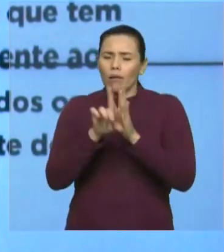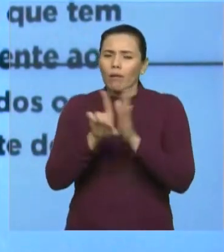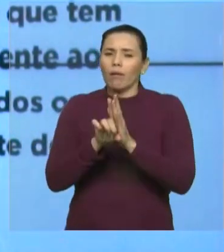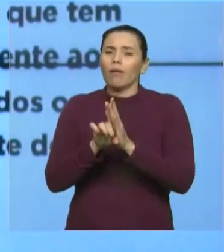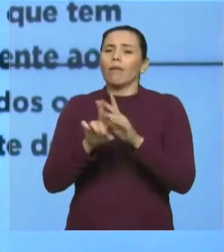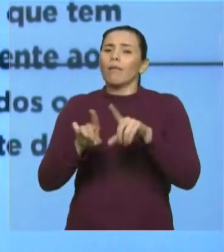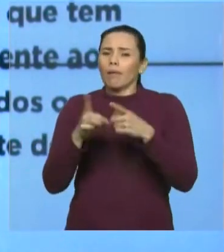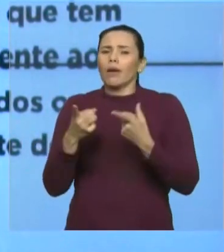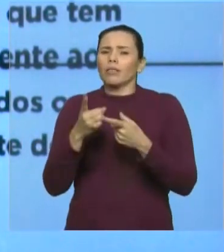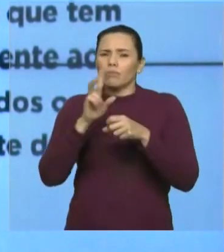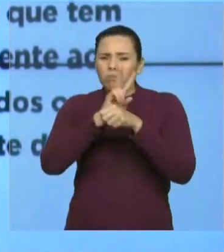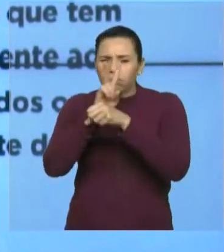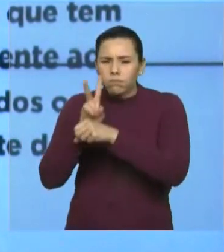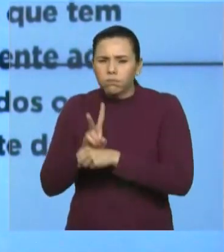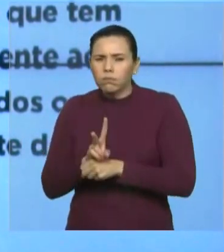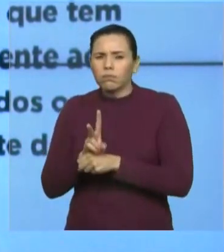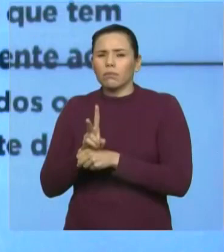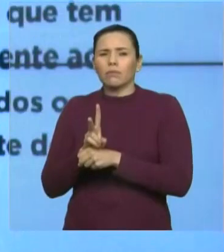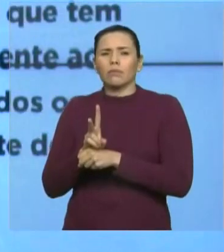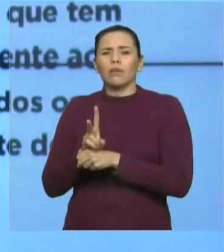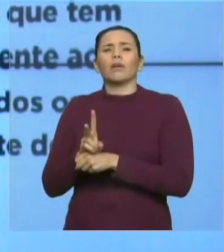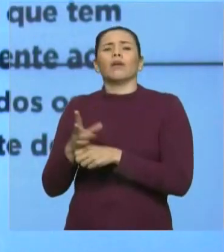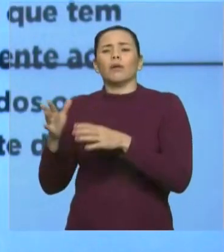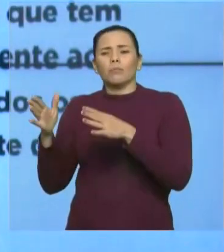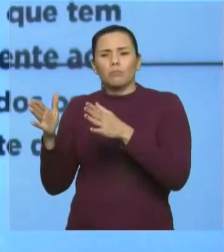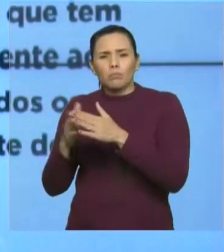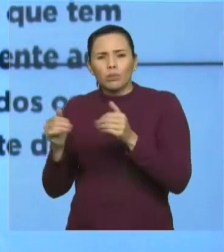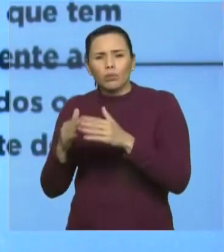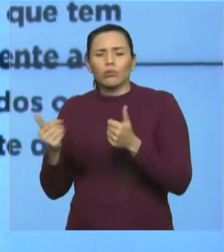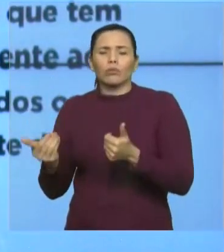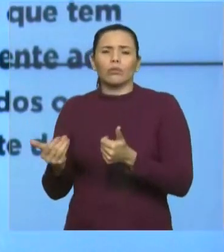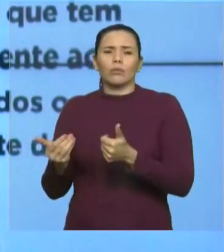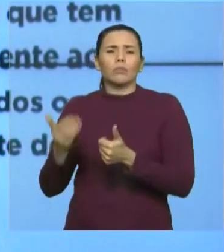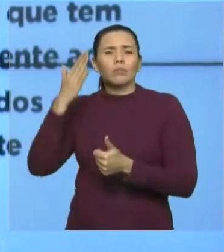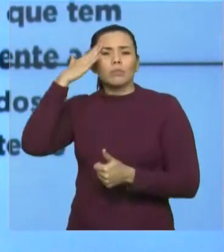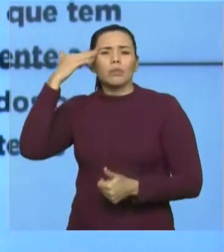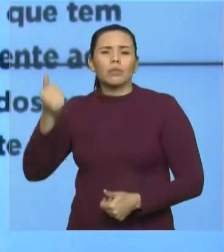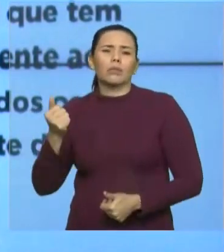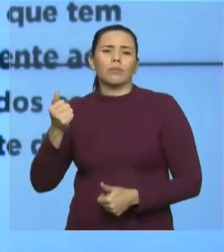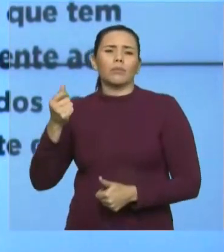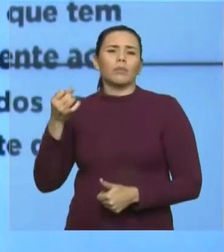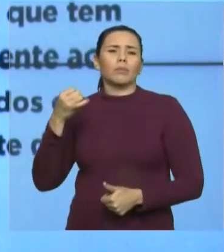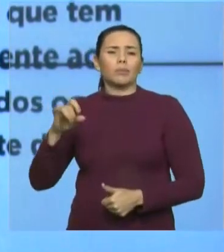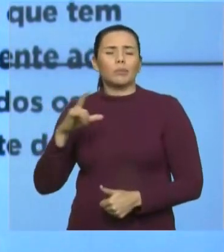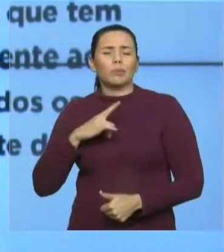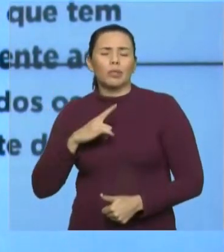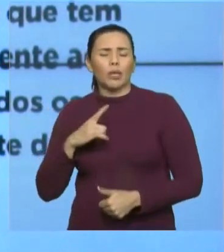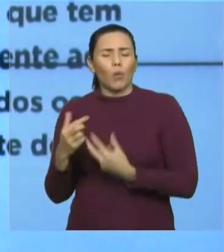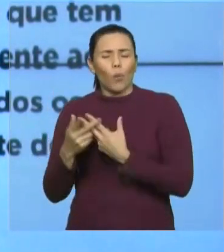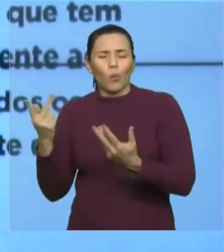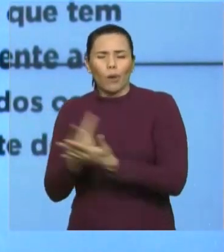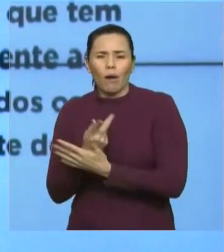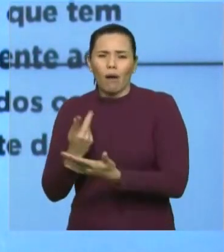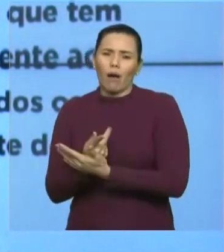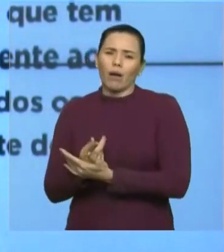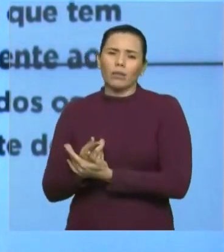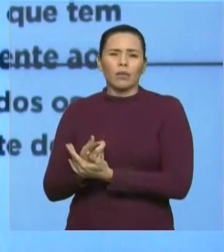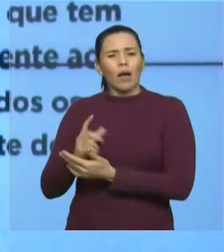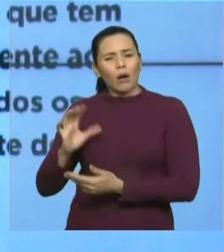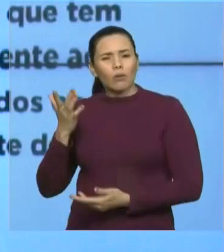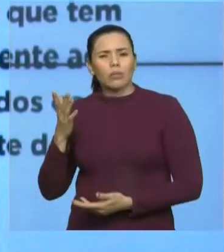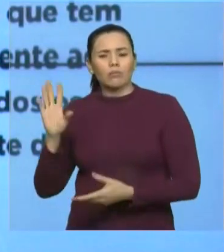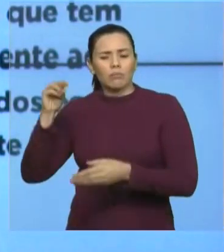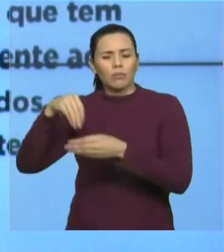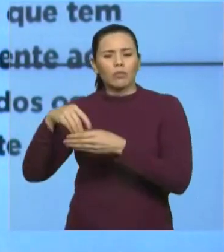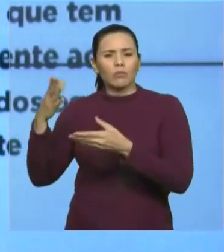de transferências, inclusive pedir quebra de sigilo bancário para ver se está acontecendo alguma situação estranha aqui no processo. O que